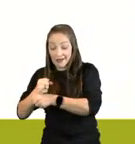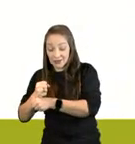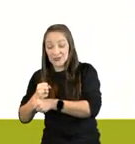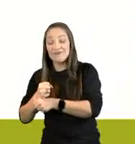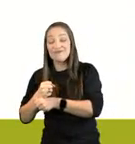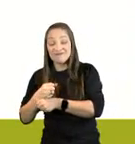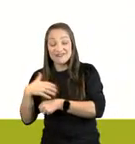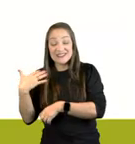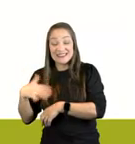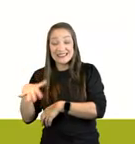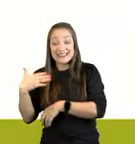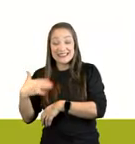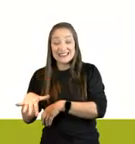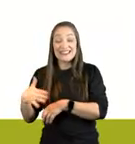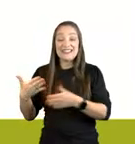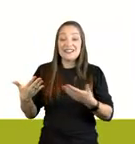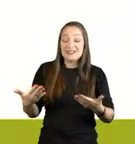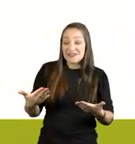essa